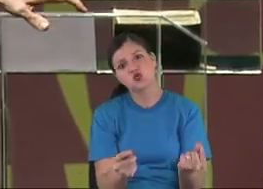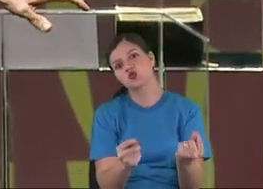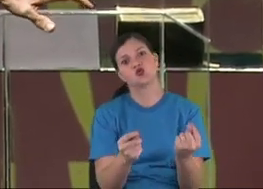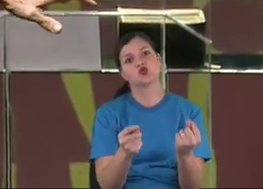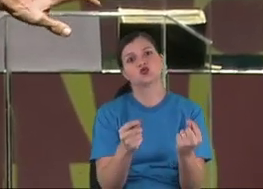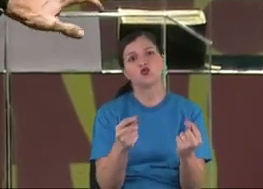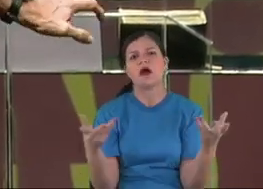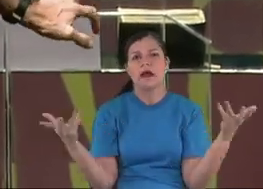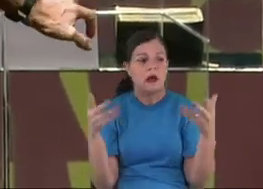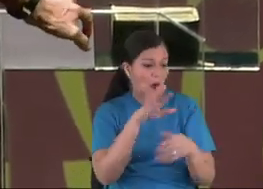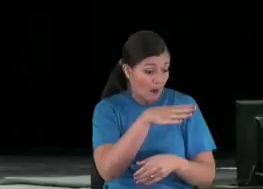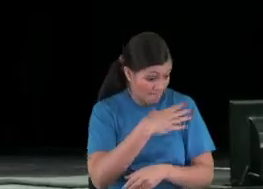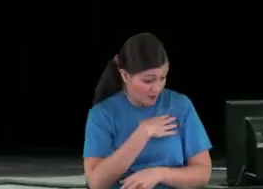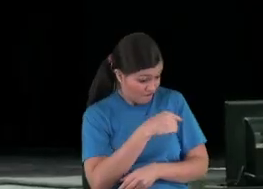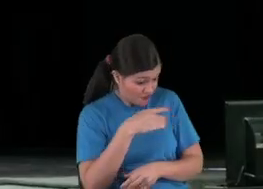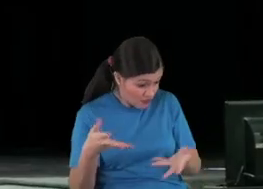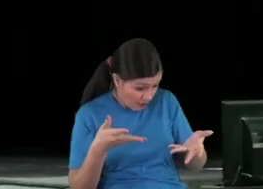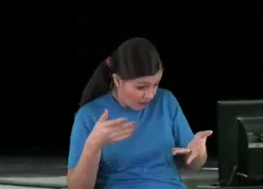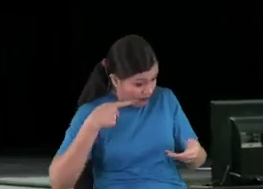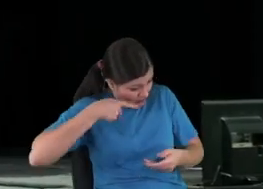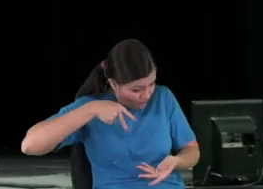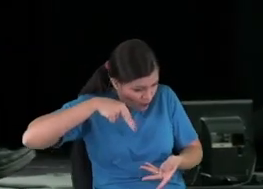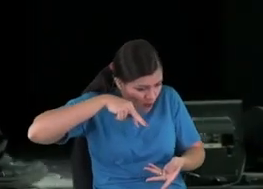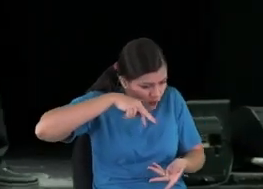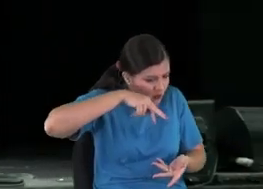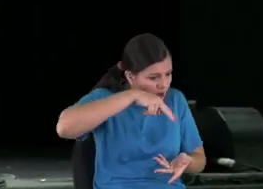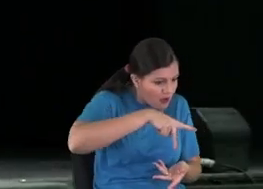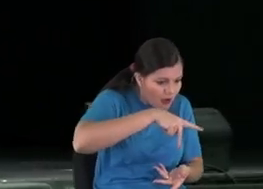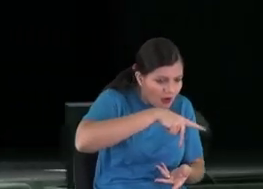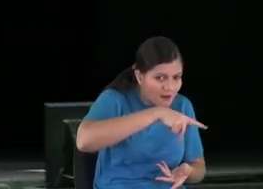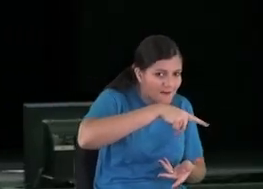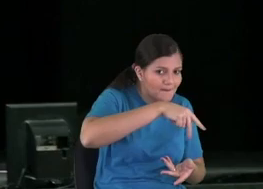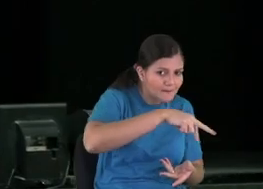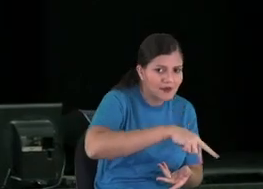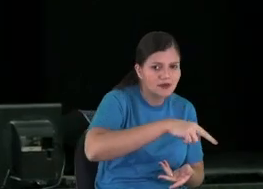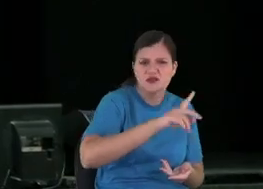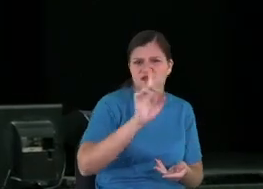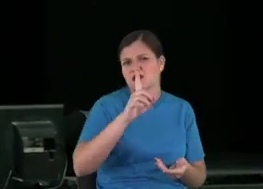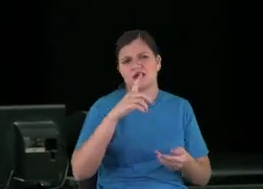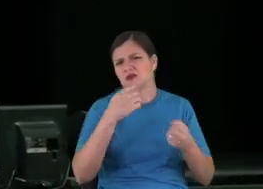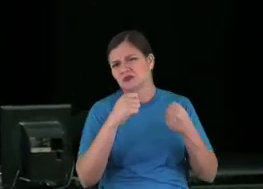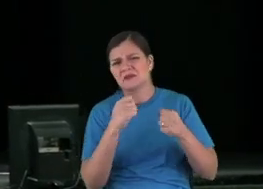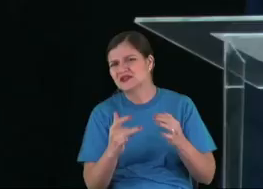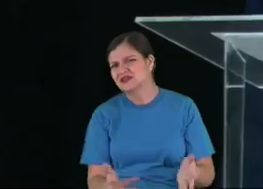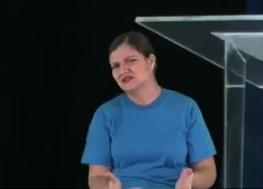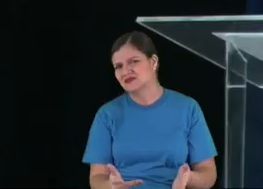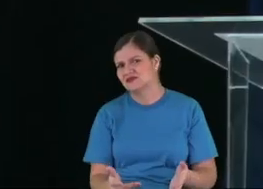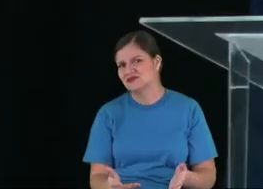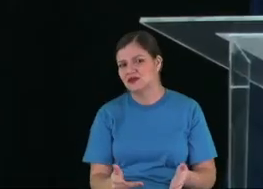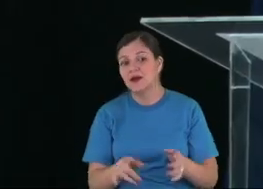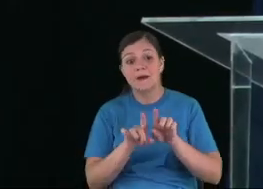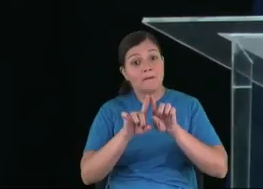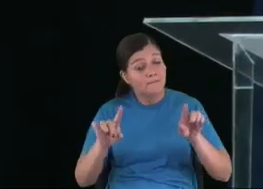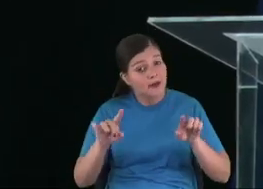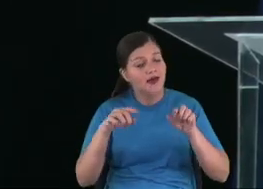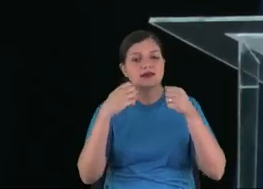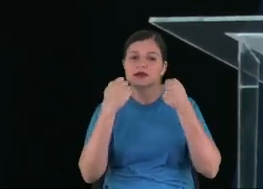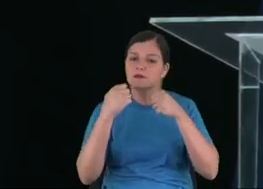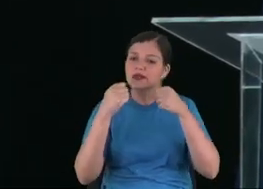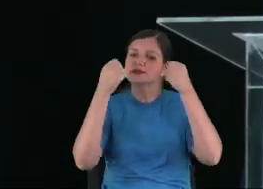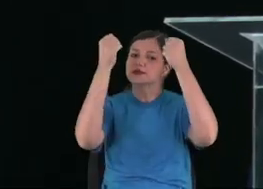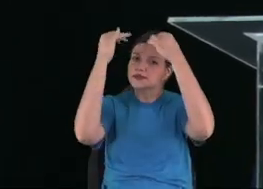eu vou fazer isso aqui porque eu estou tentando chegar na mesa, né? Não precisa, não seja ridículo, mas você precisa